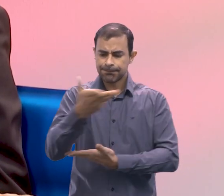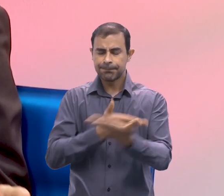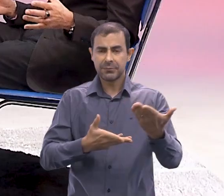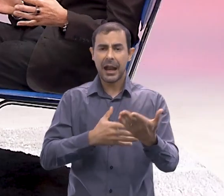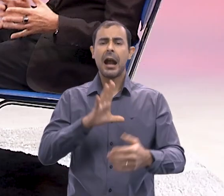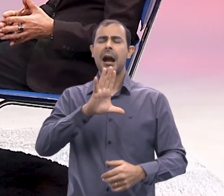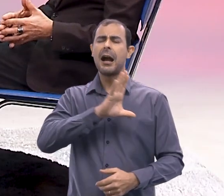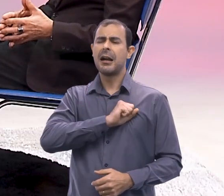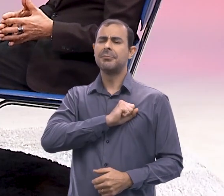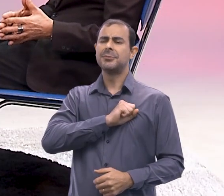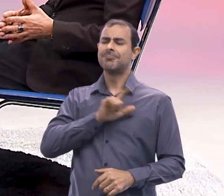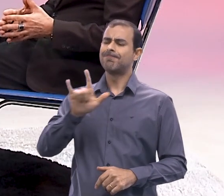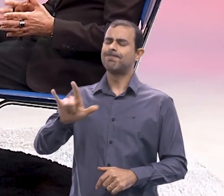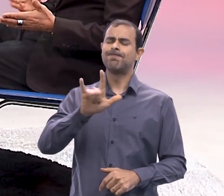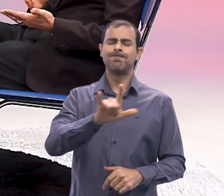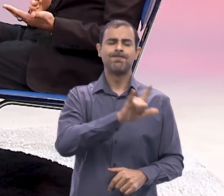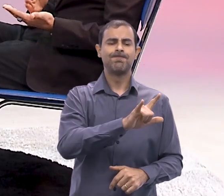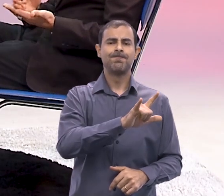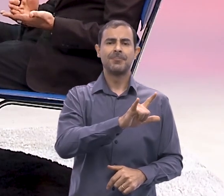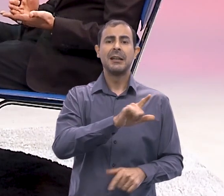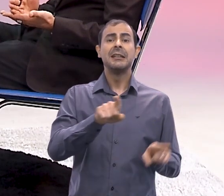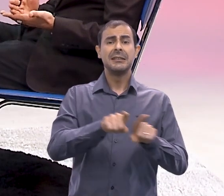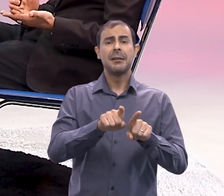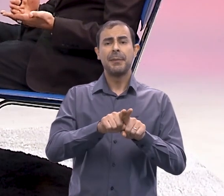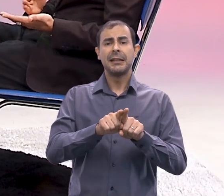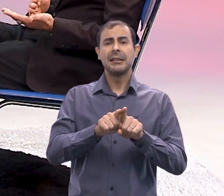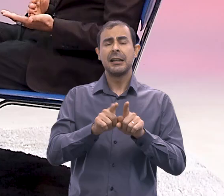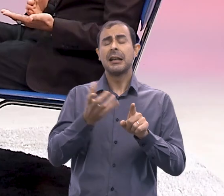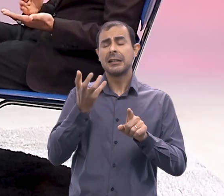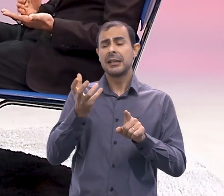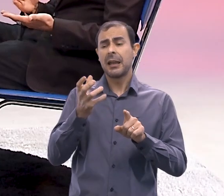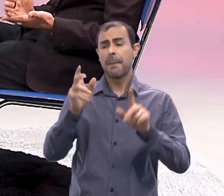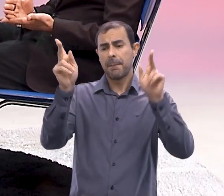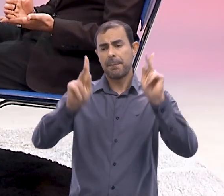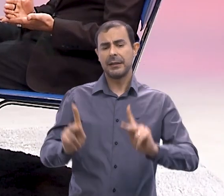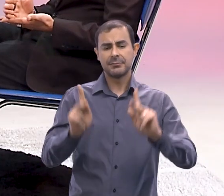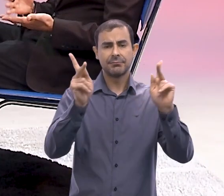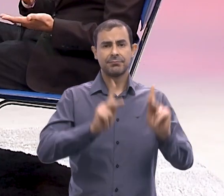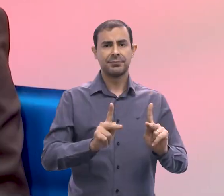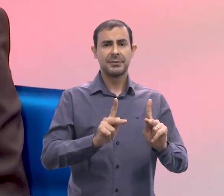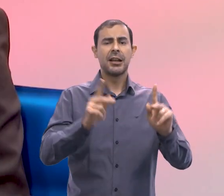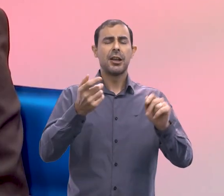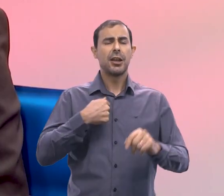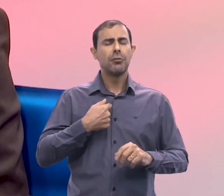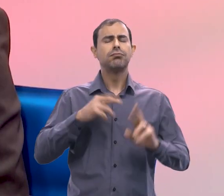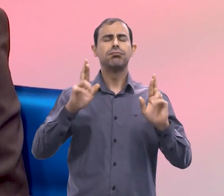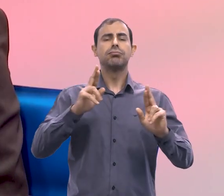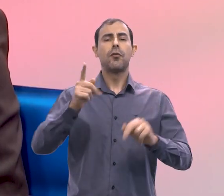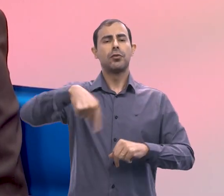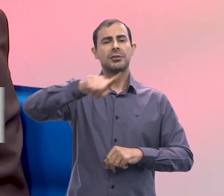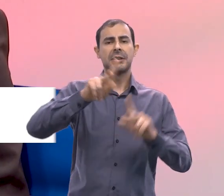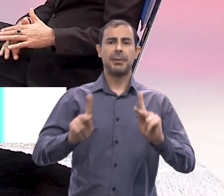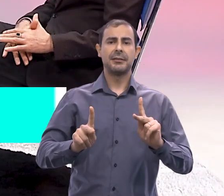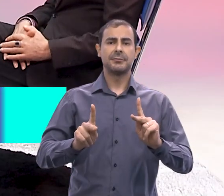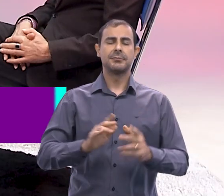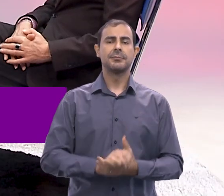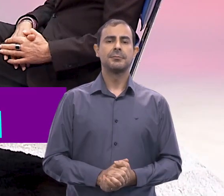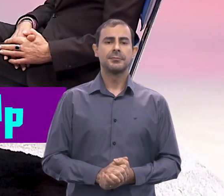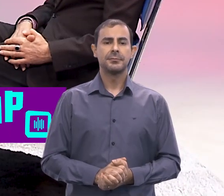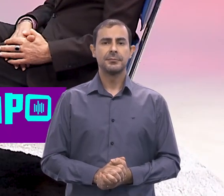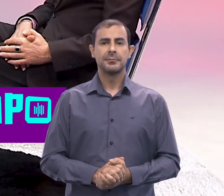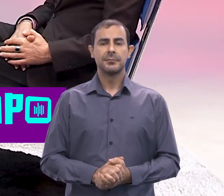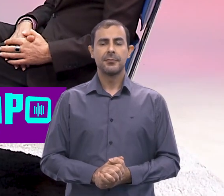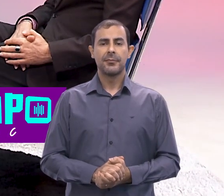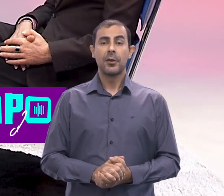lado e deseje a paz. Porque aonde não tem paz, tem dor, sofrimento e angústia. Lhes desejo a paz.